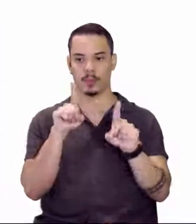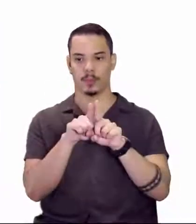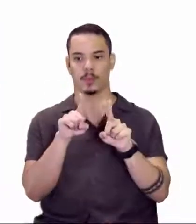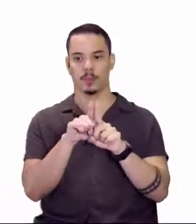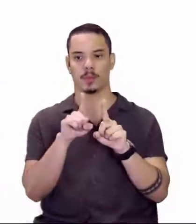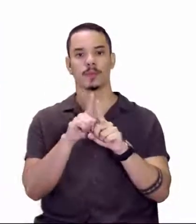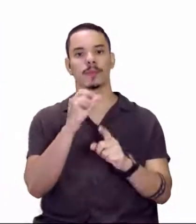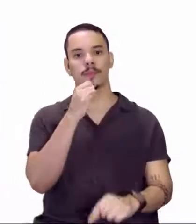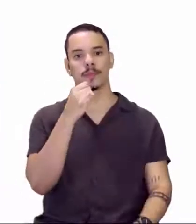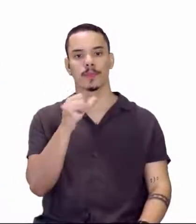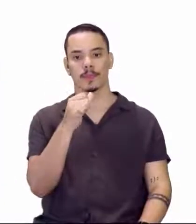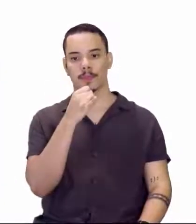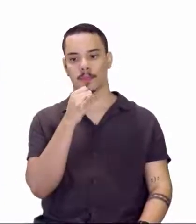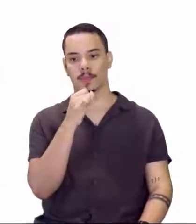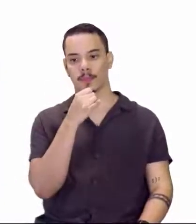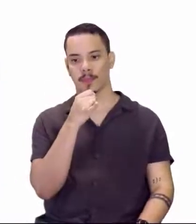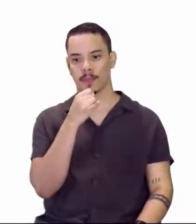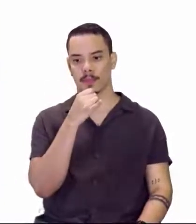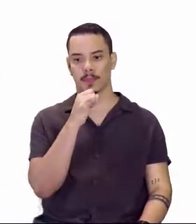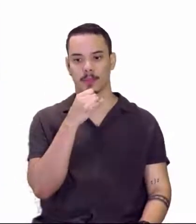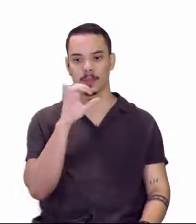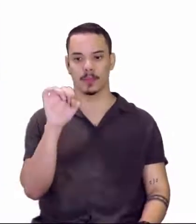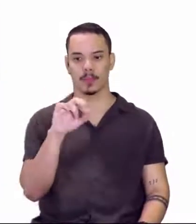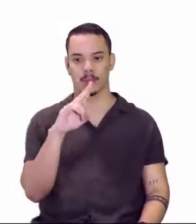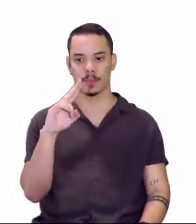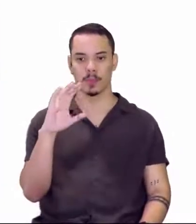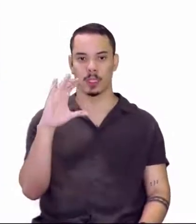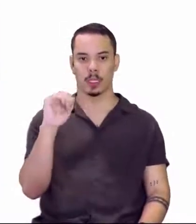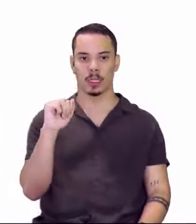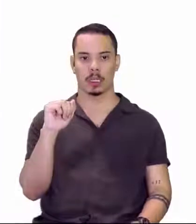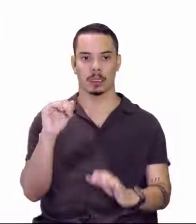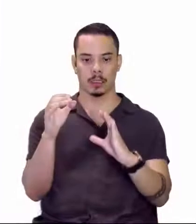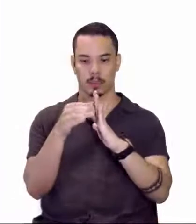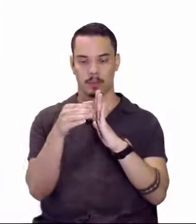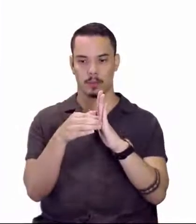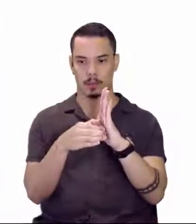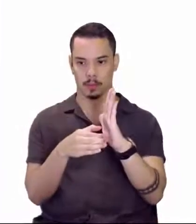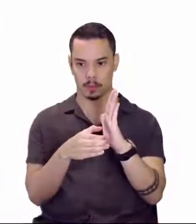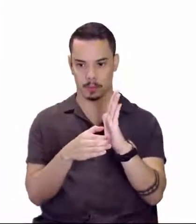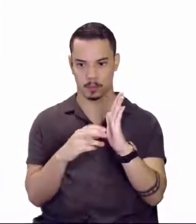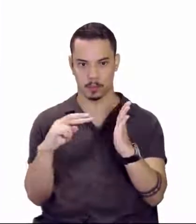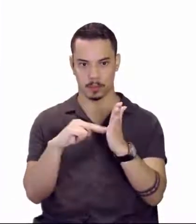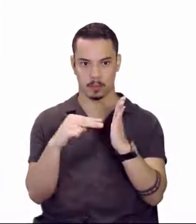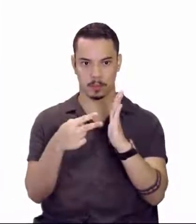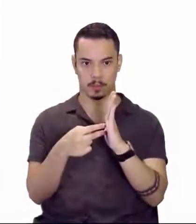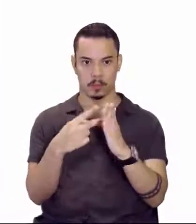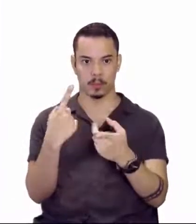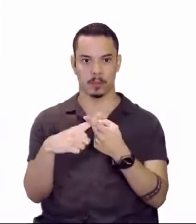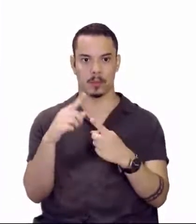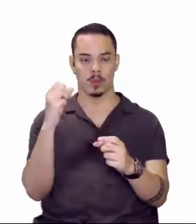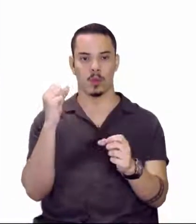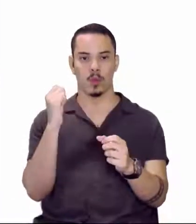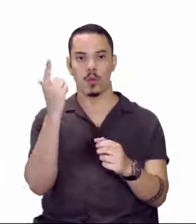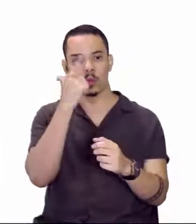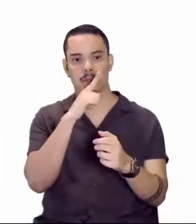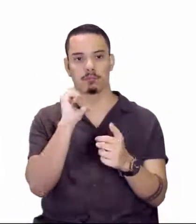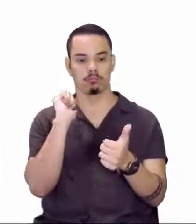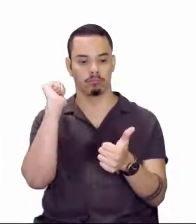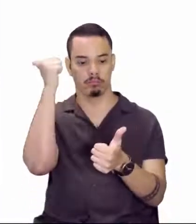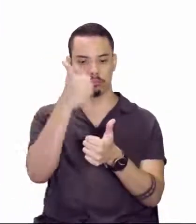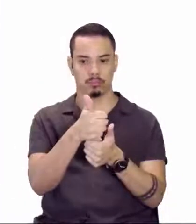de energias ou camadas correspondentes, né? Nós temos o nível de energia ocupada por esses elétrons.